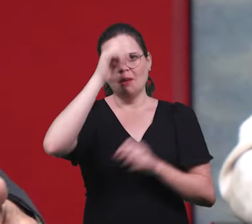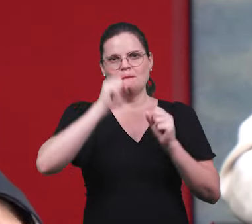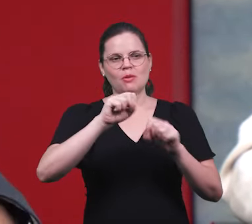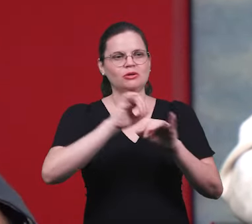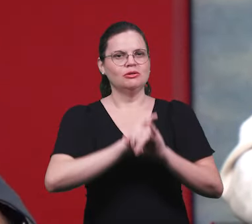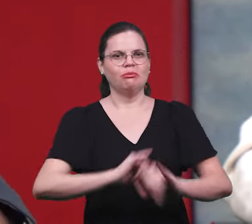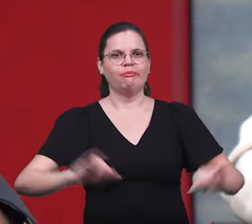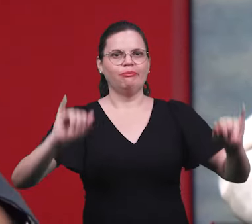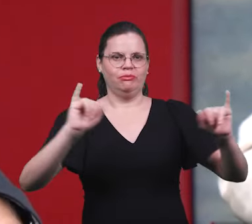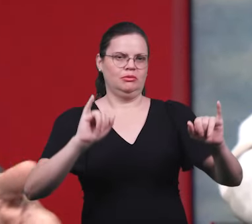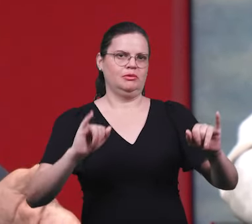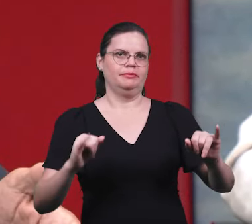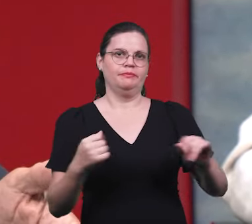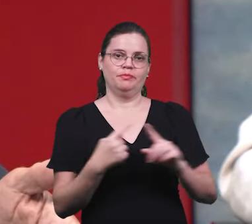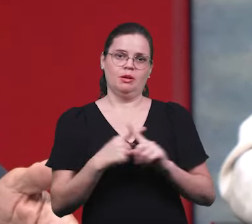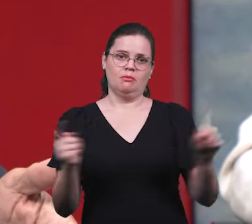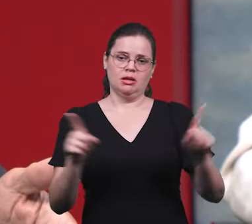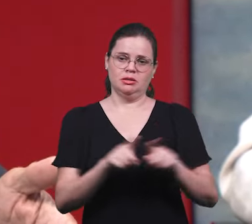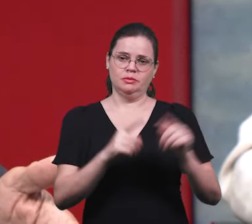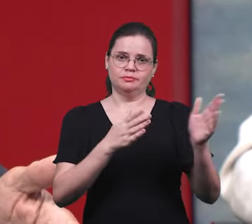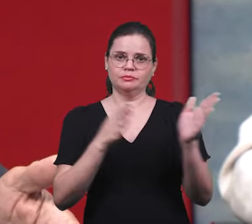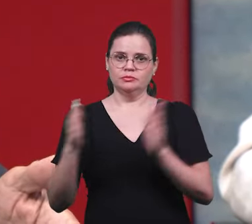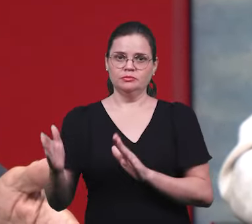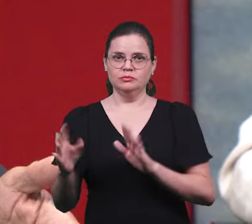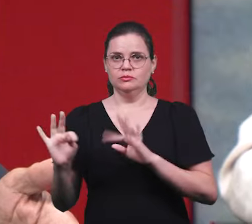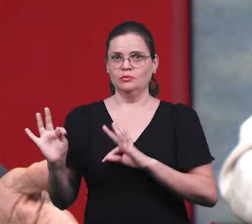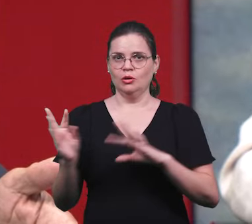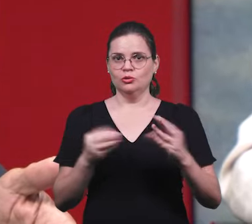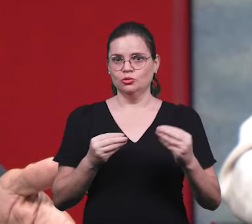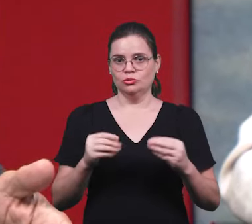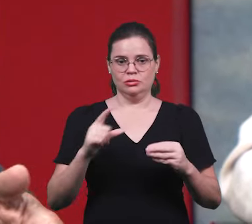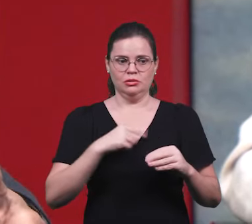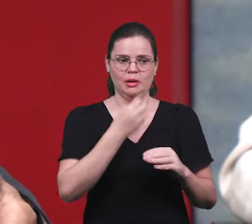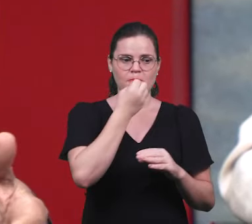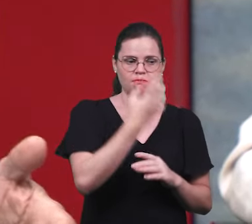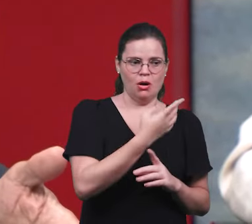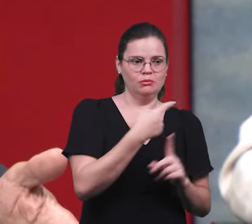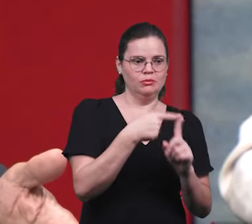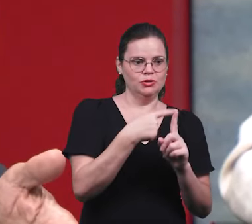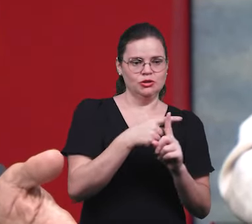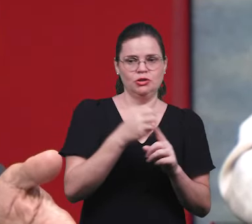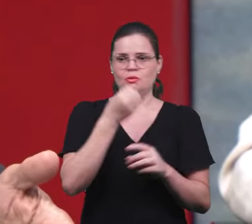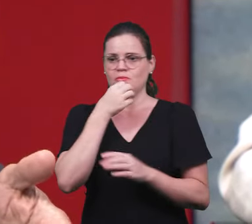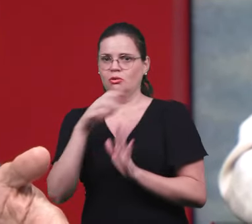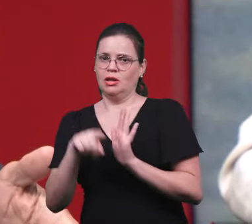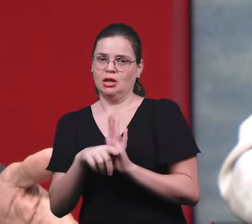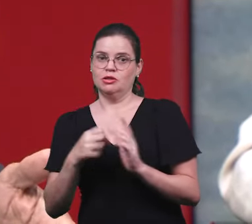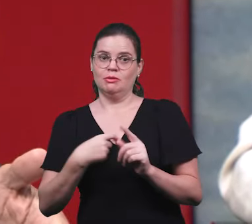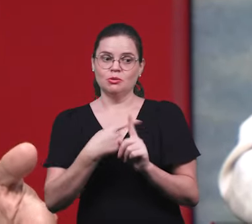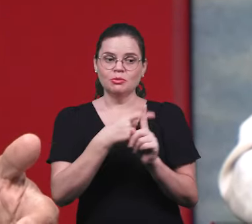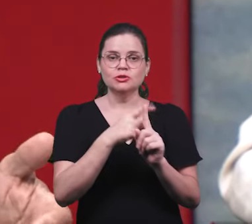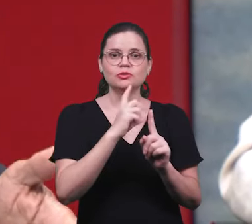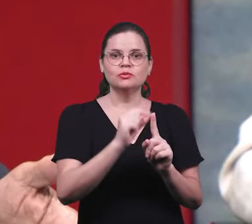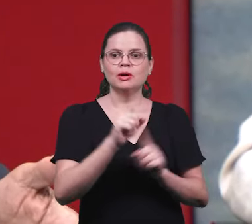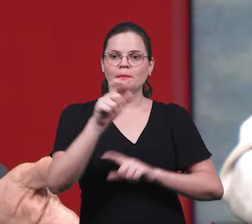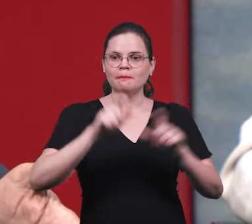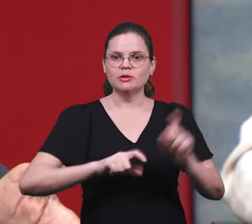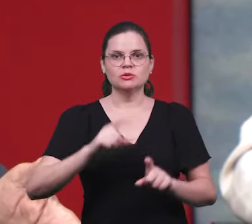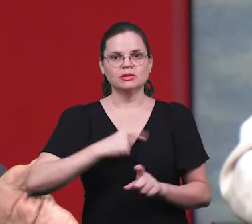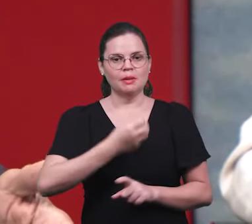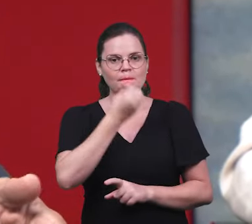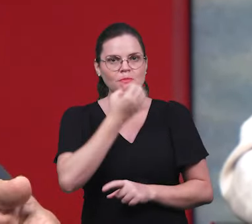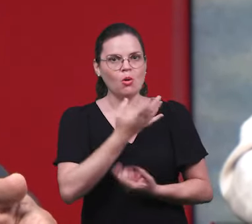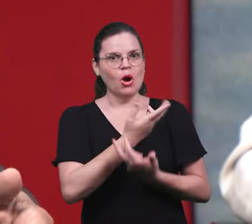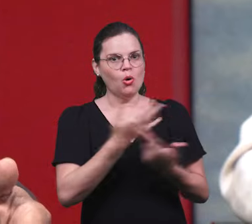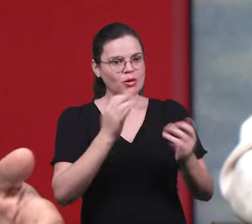ter voz. Mas, por outro lado, como tudo é uma via de mão dupla, ela deu voz também a muita gente que tem coisa boa para